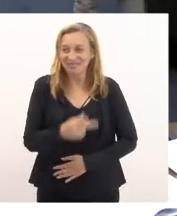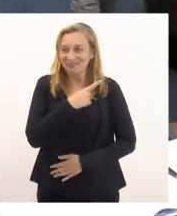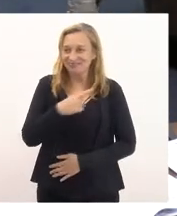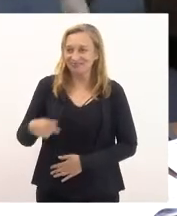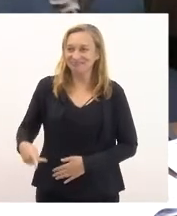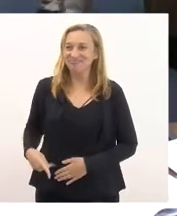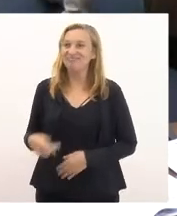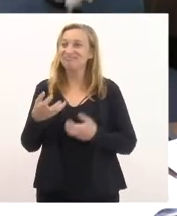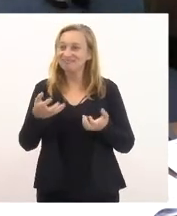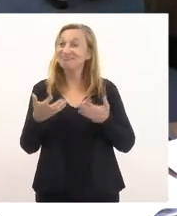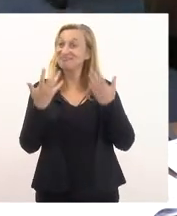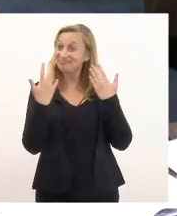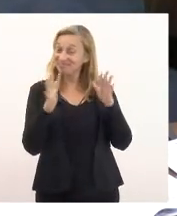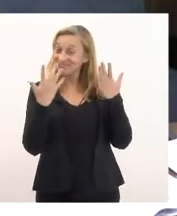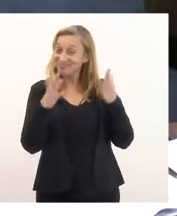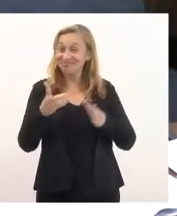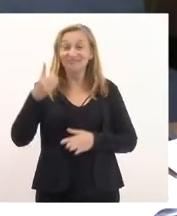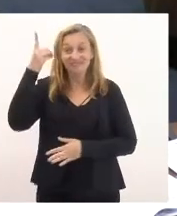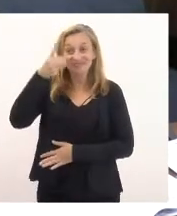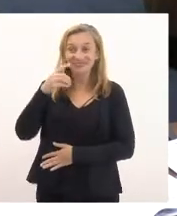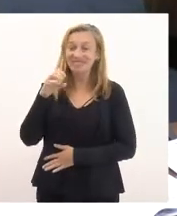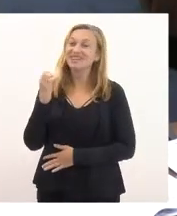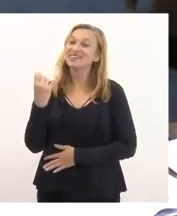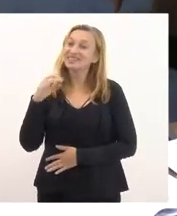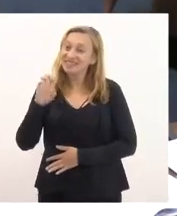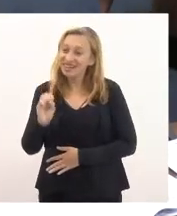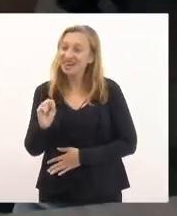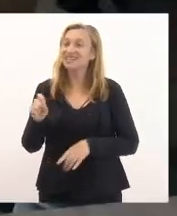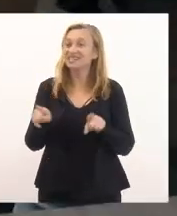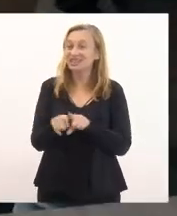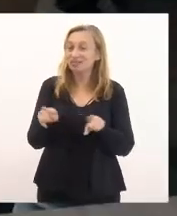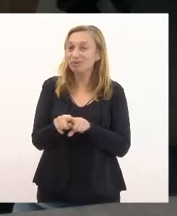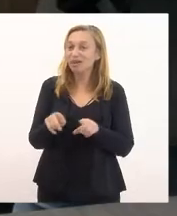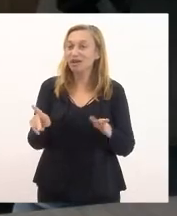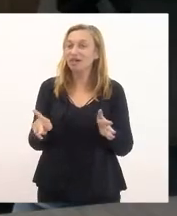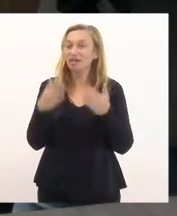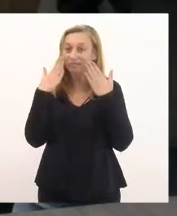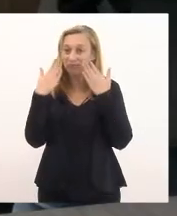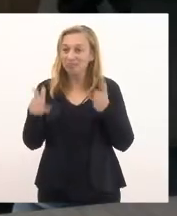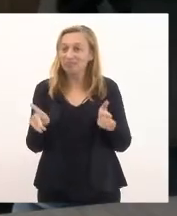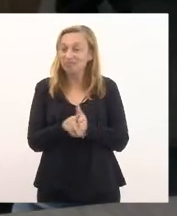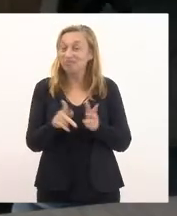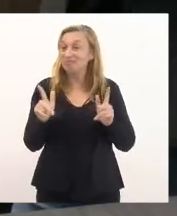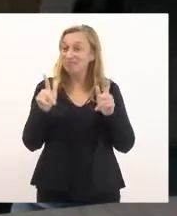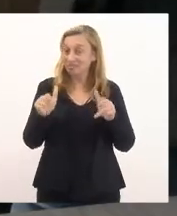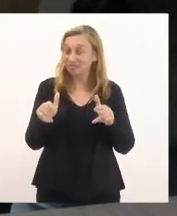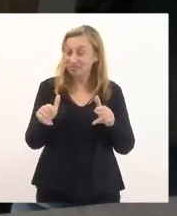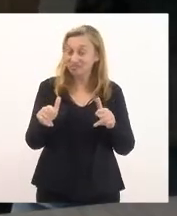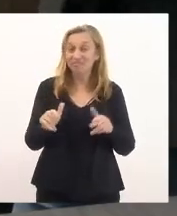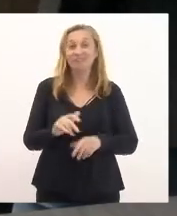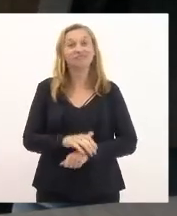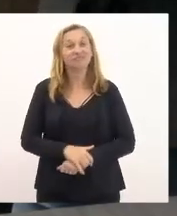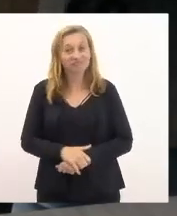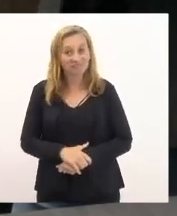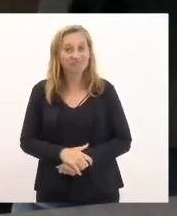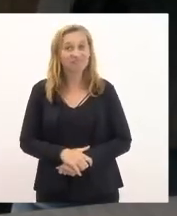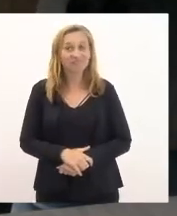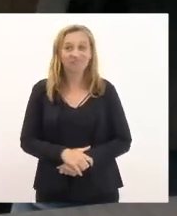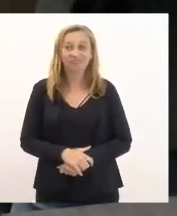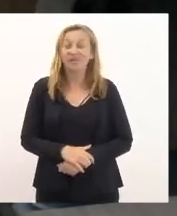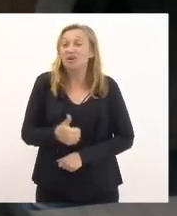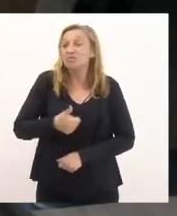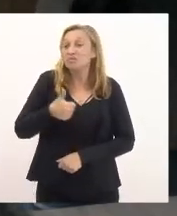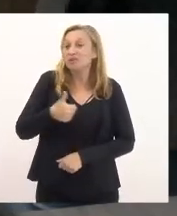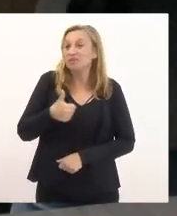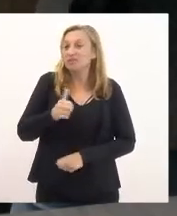Presidente, quero parabenizar o deputado Charles Batista, também apresentei um projeto similar e muito oportuno, em primeiro